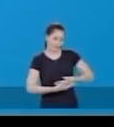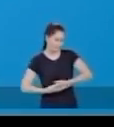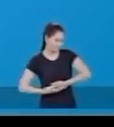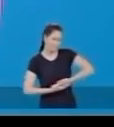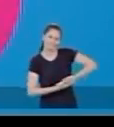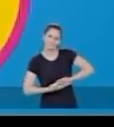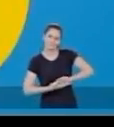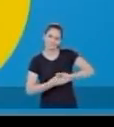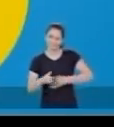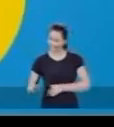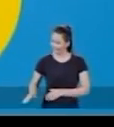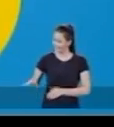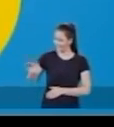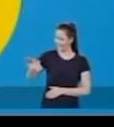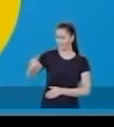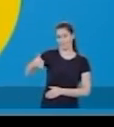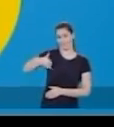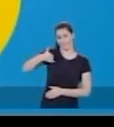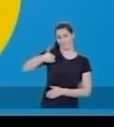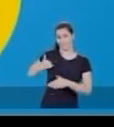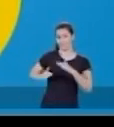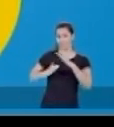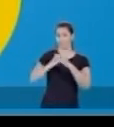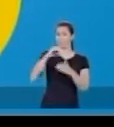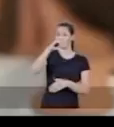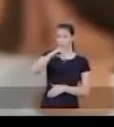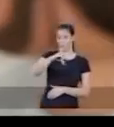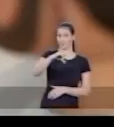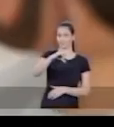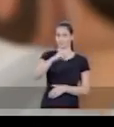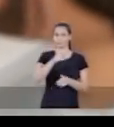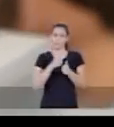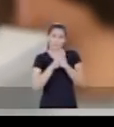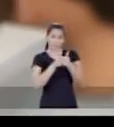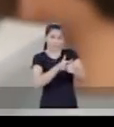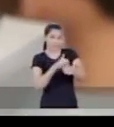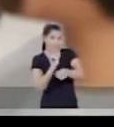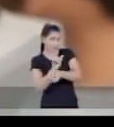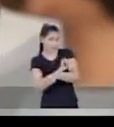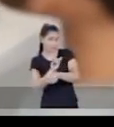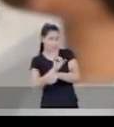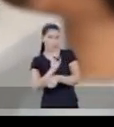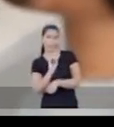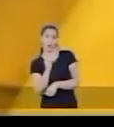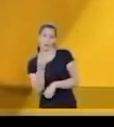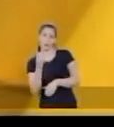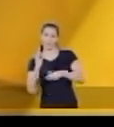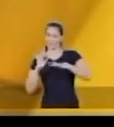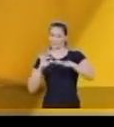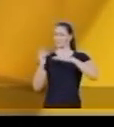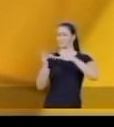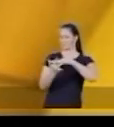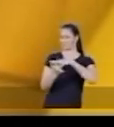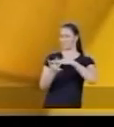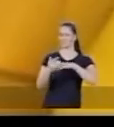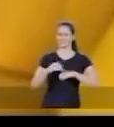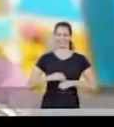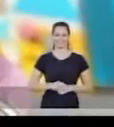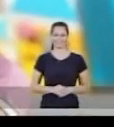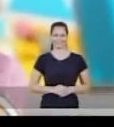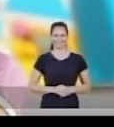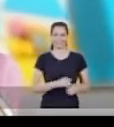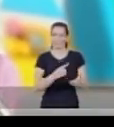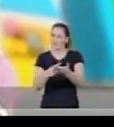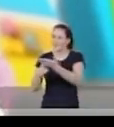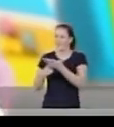para bebês recém-nascidos e crianças de até 9 anos. E você pode acompanhar pelo nosso canal no YouTube ou pelos posts em